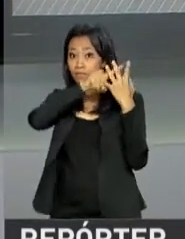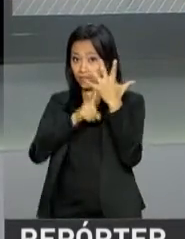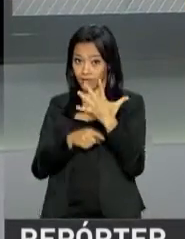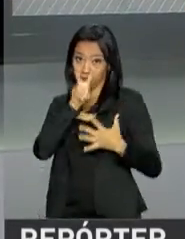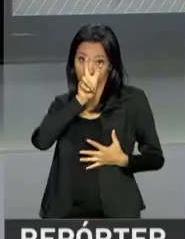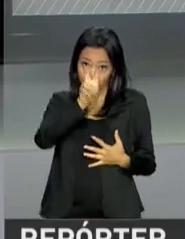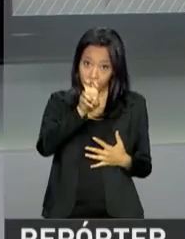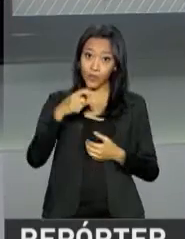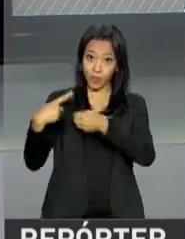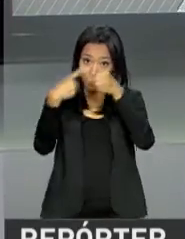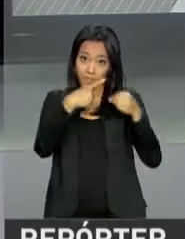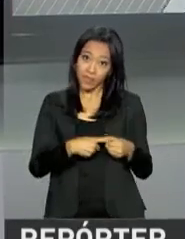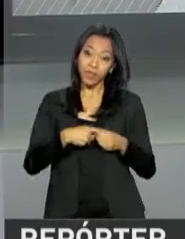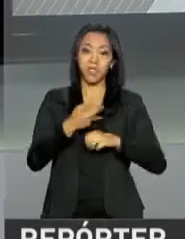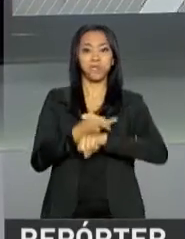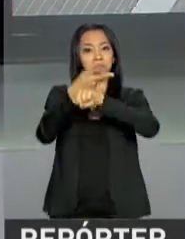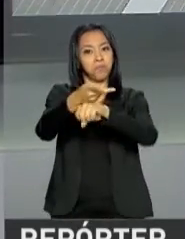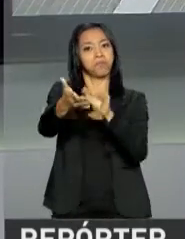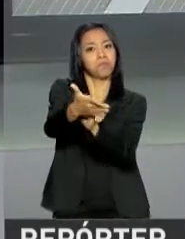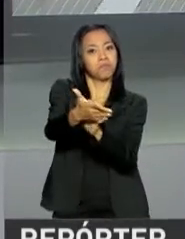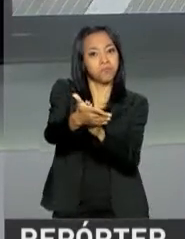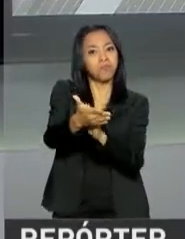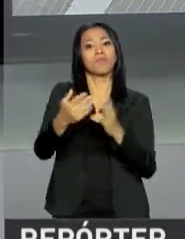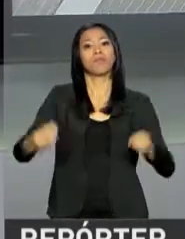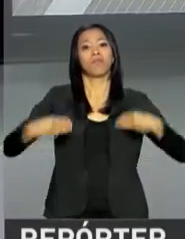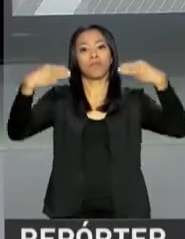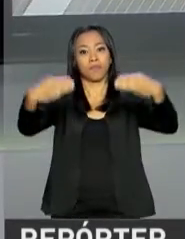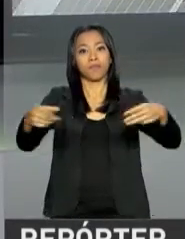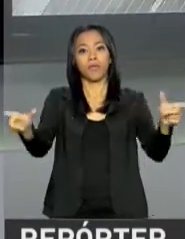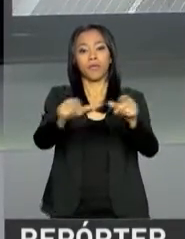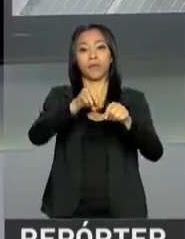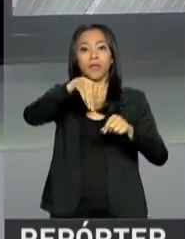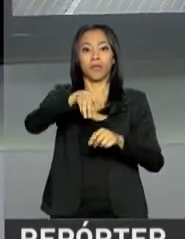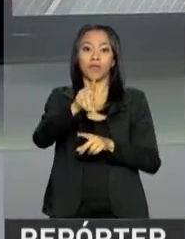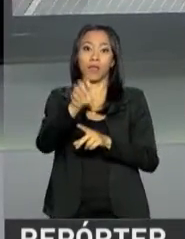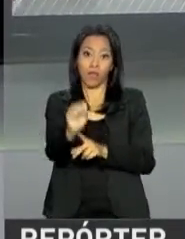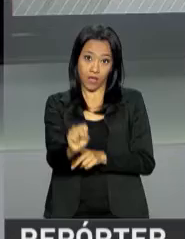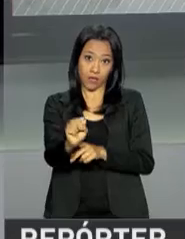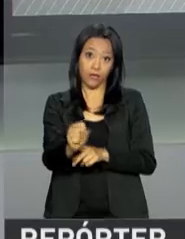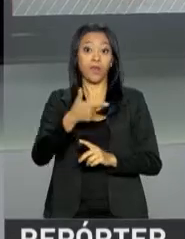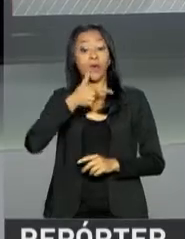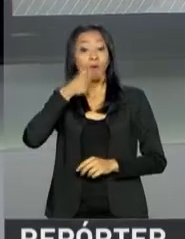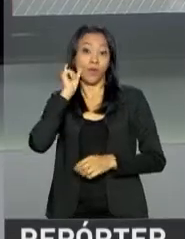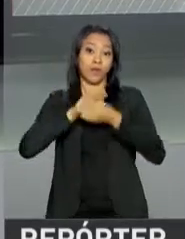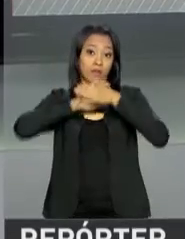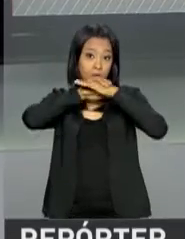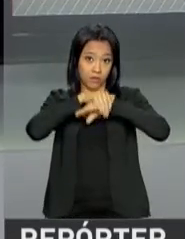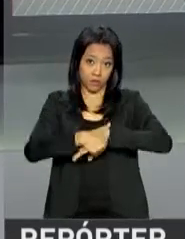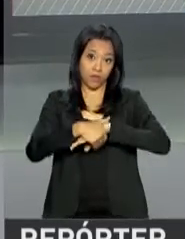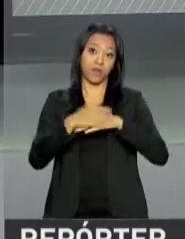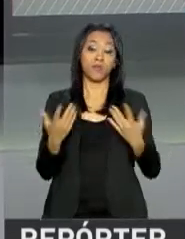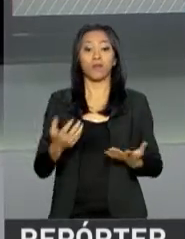do prêmio progredir foram reconhecidos pelo ministério do desenvolvimento social na noite desta quinta feira o